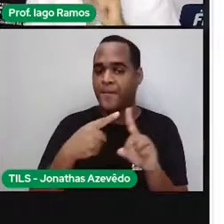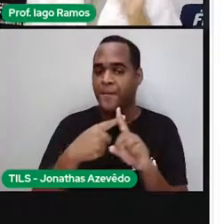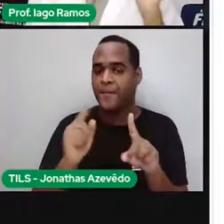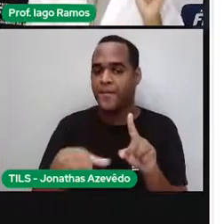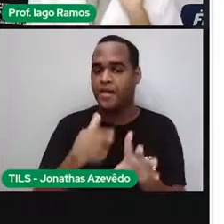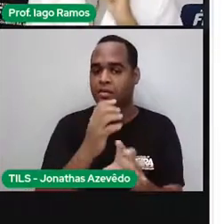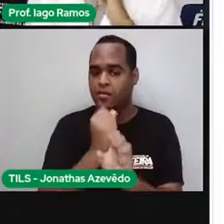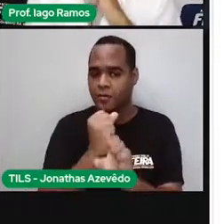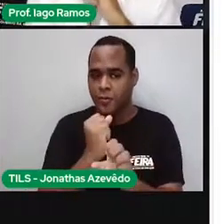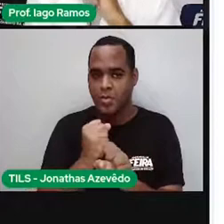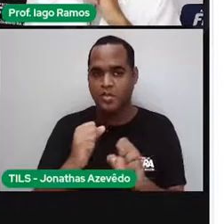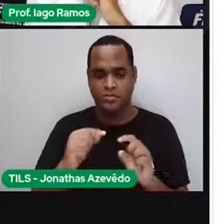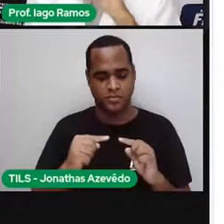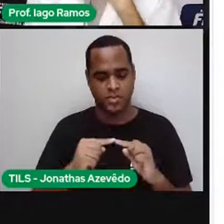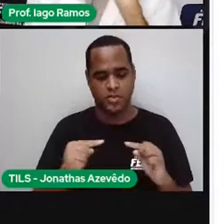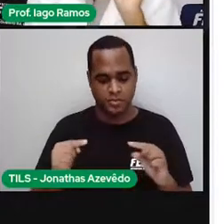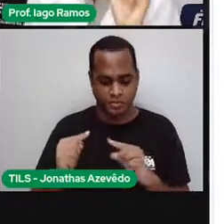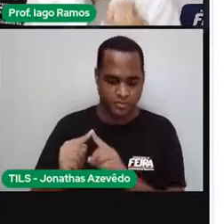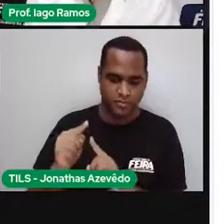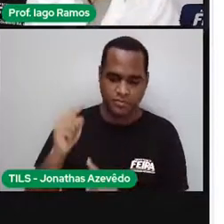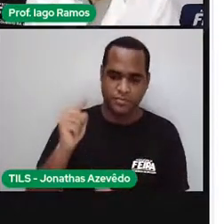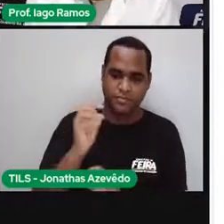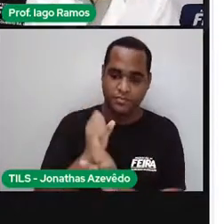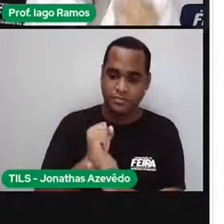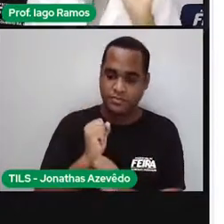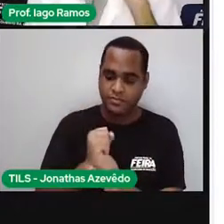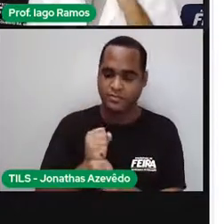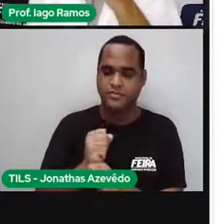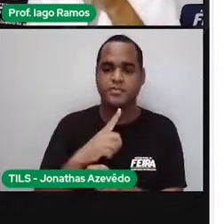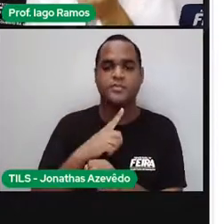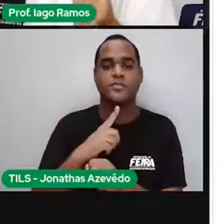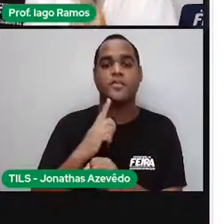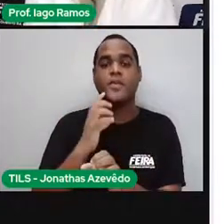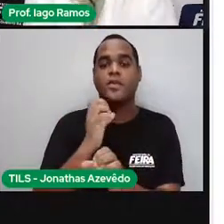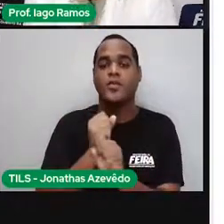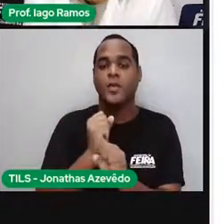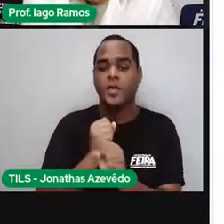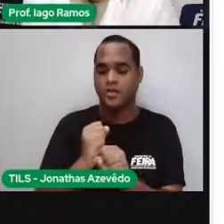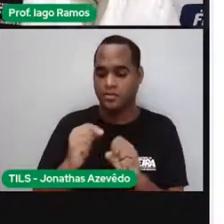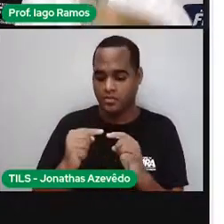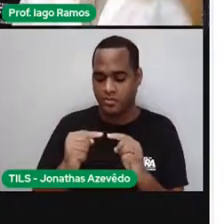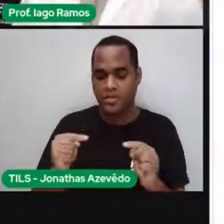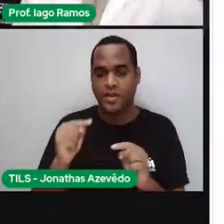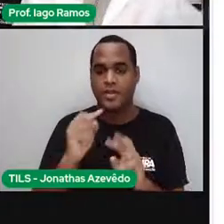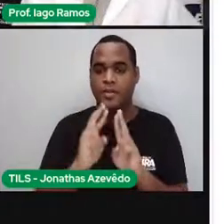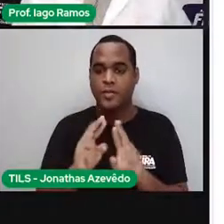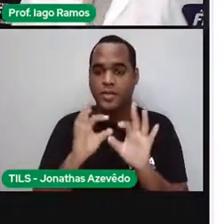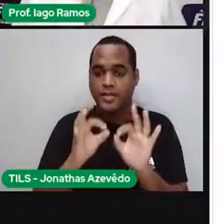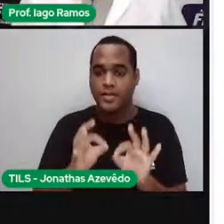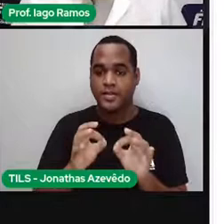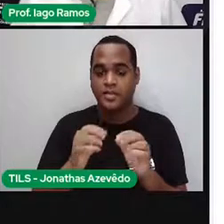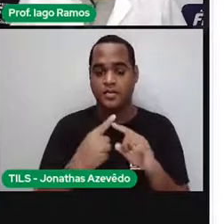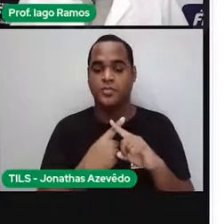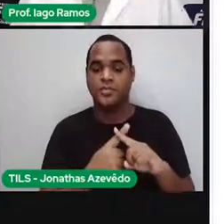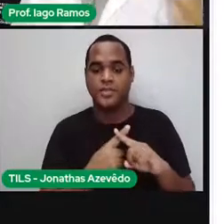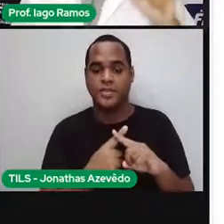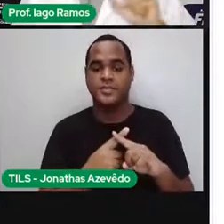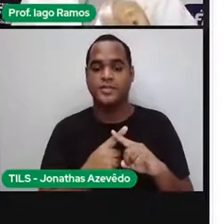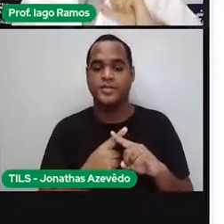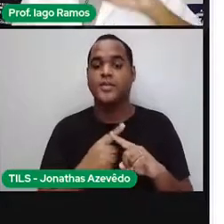da medida do comprimento pela altura é metade do resultado da multiplicação